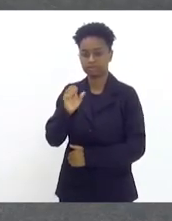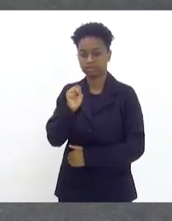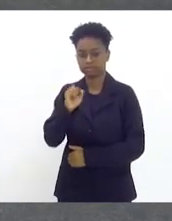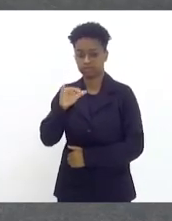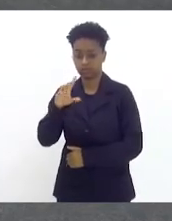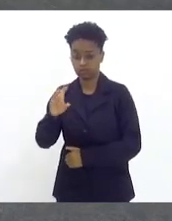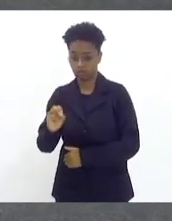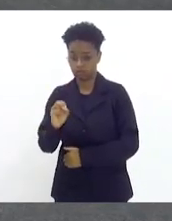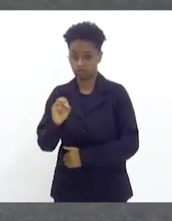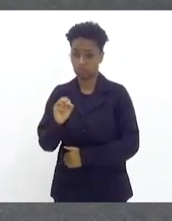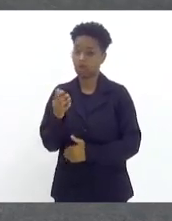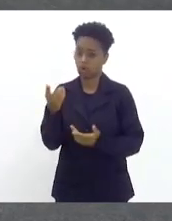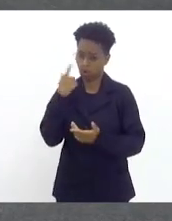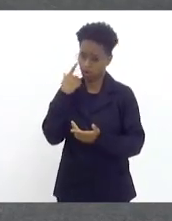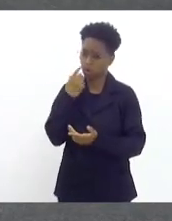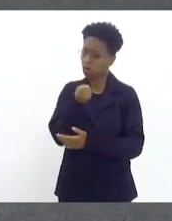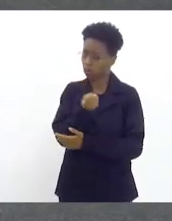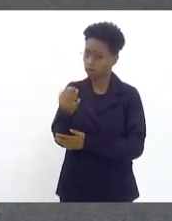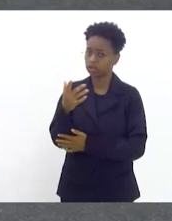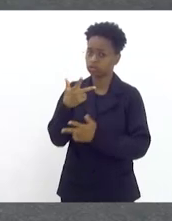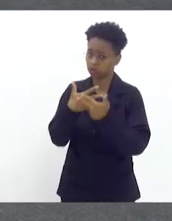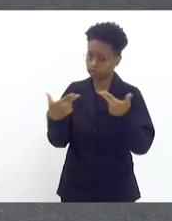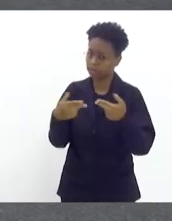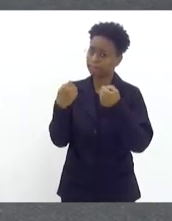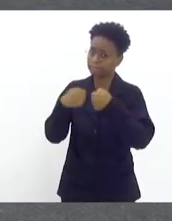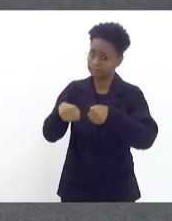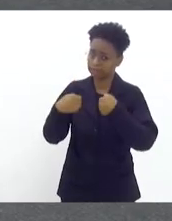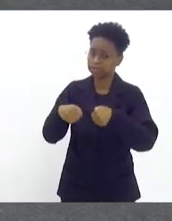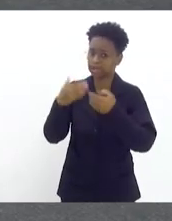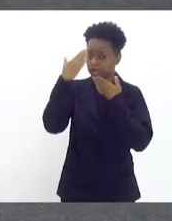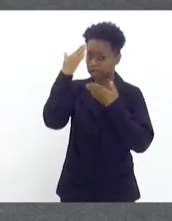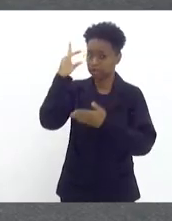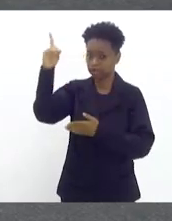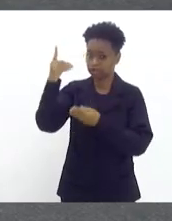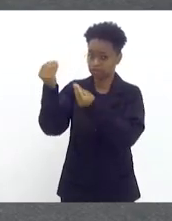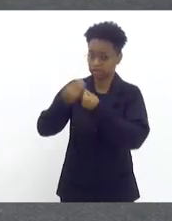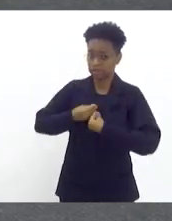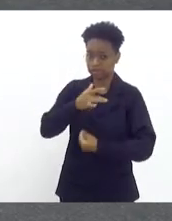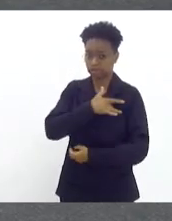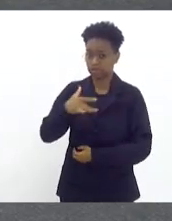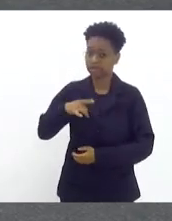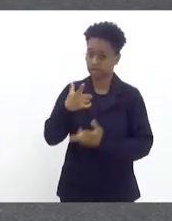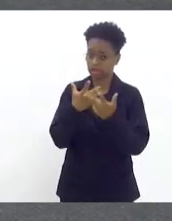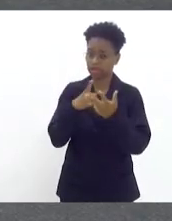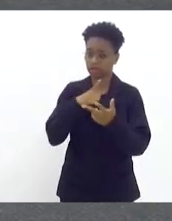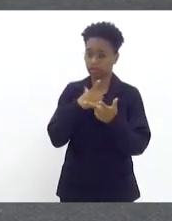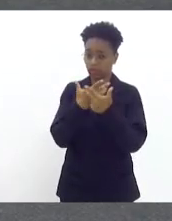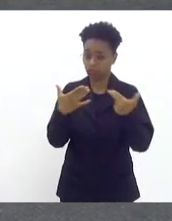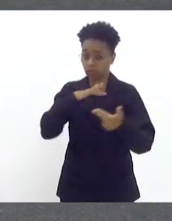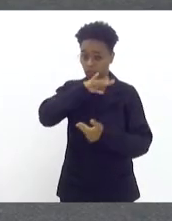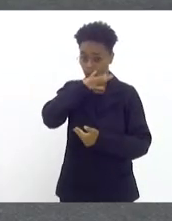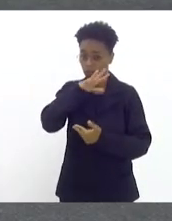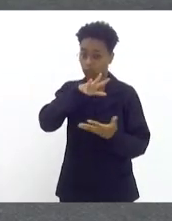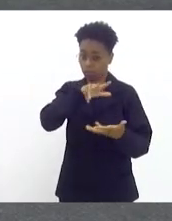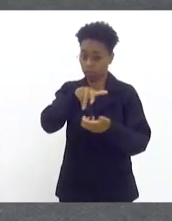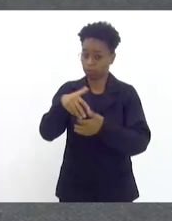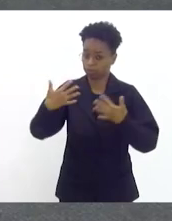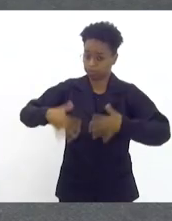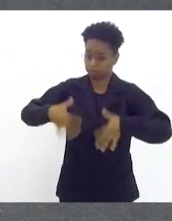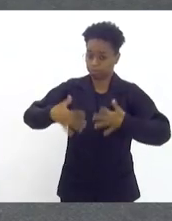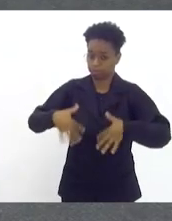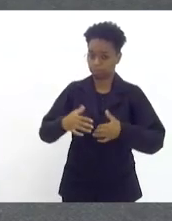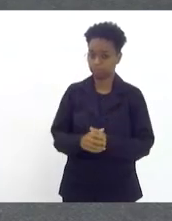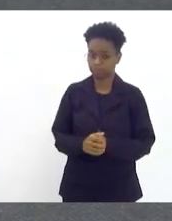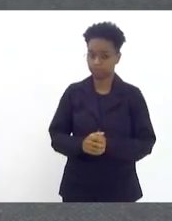só quanta temos que ser grato a Deus que nos dá saúde porque tem coisa ruim aí no mundo para caramba né pegando